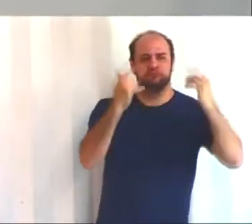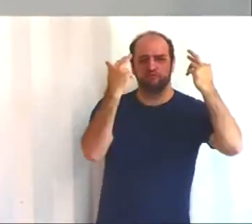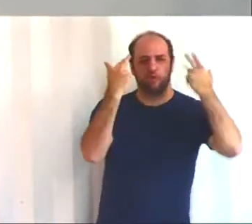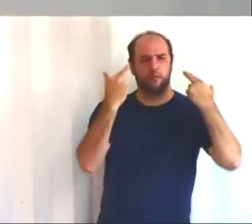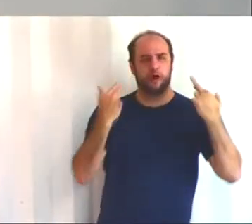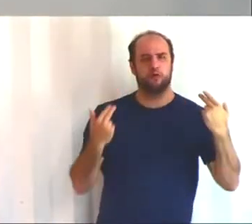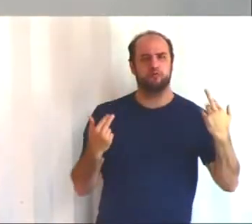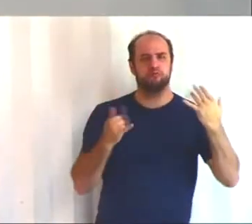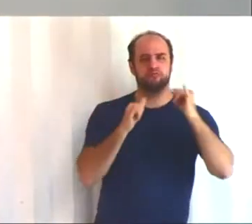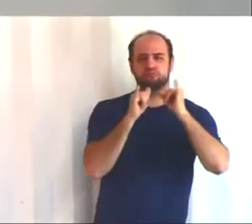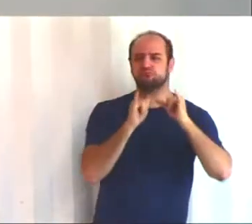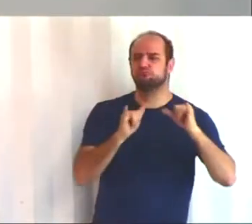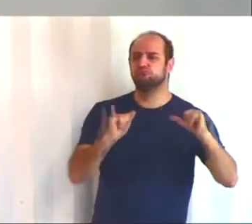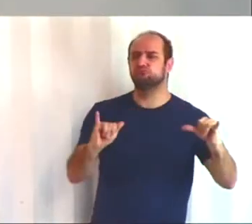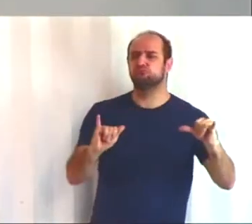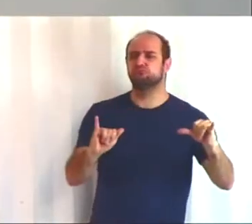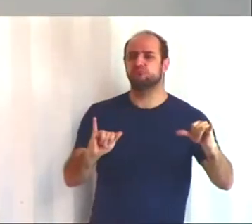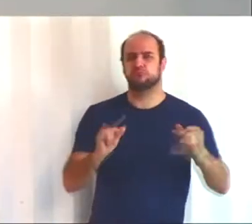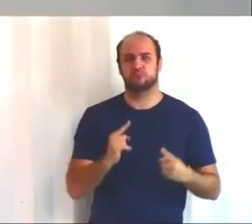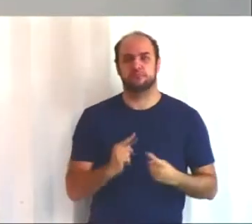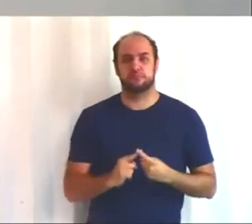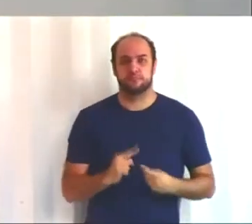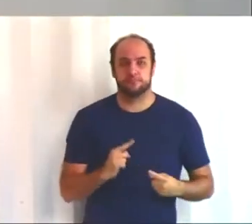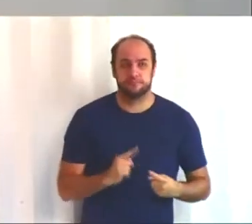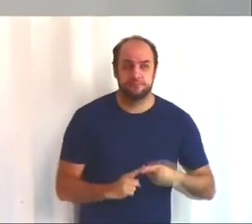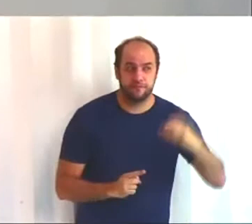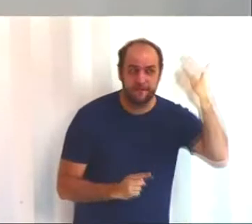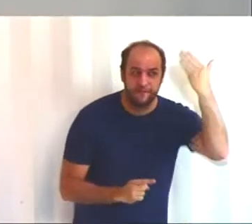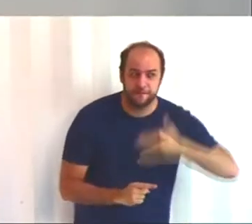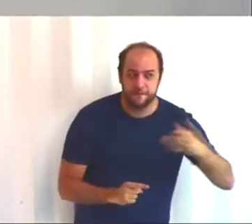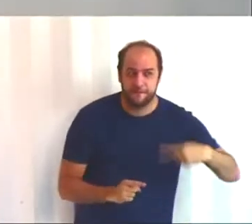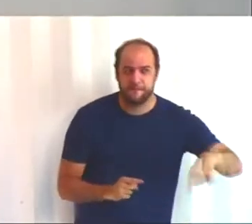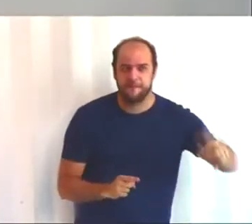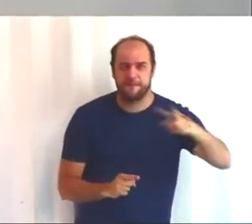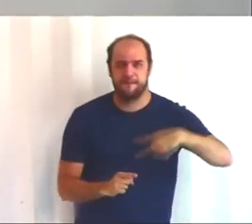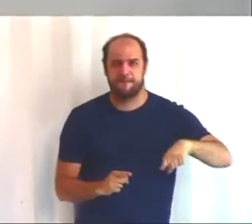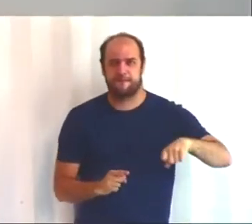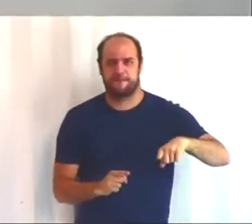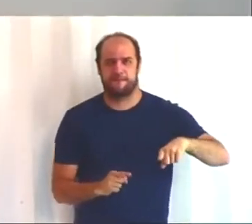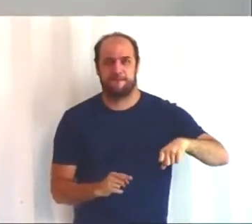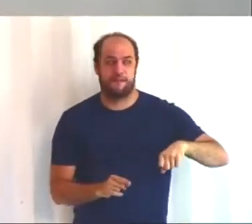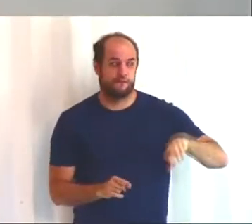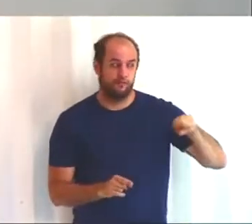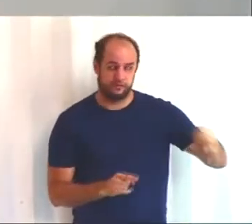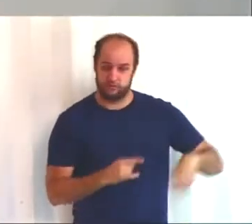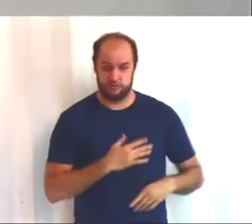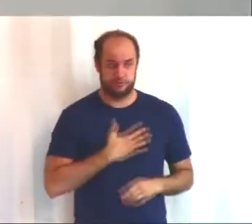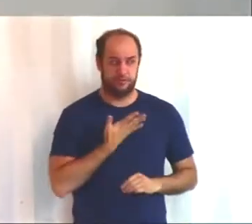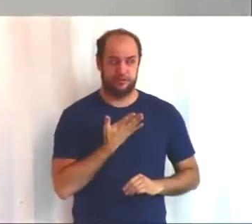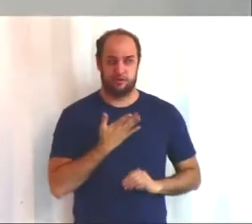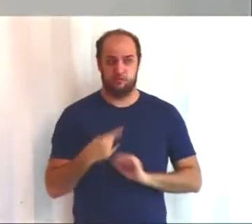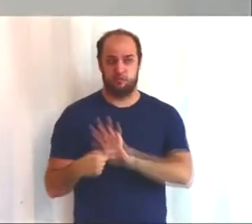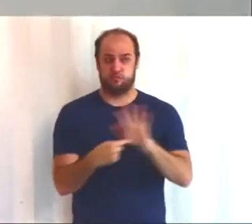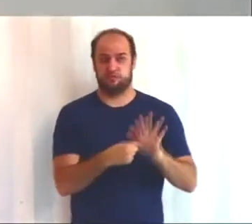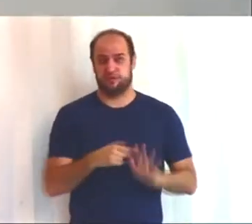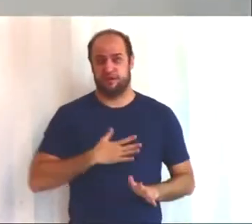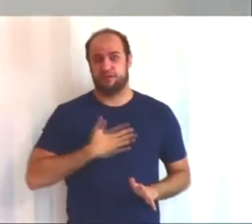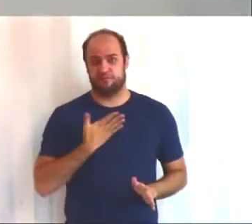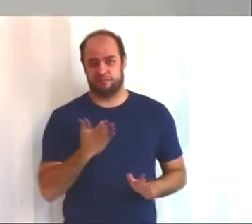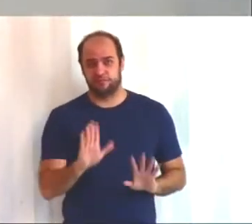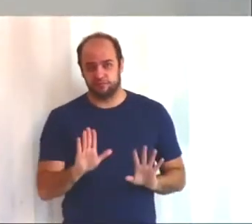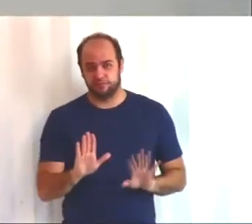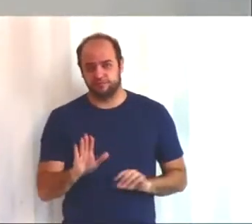naturalidade. Porque diante deles, para que eu não te infunda espanto na sua presença, a ideia